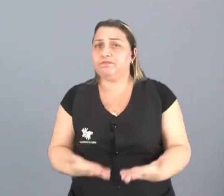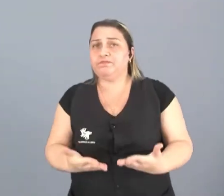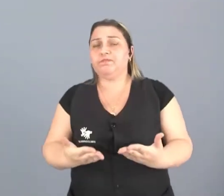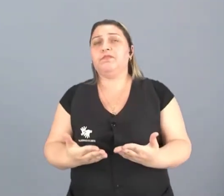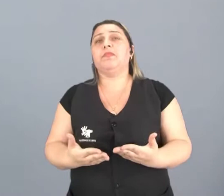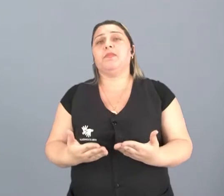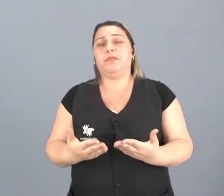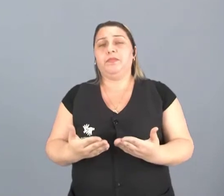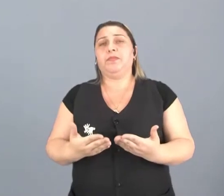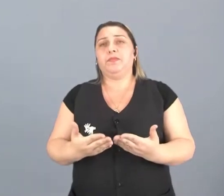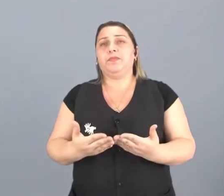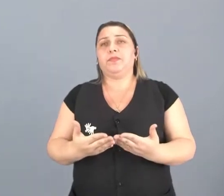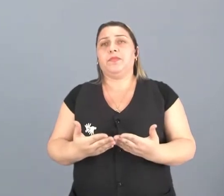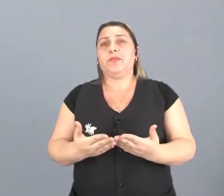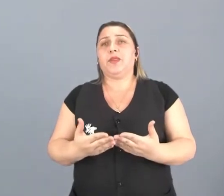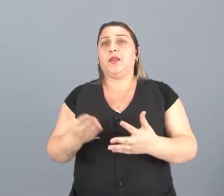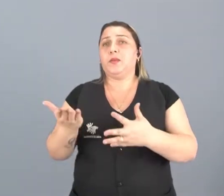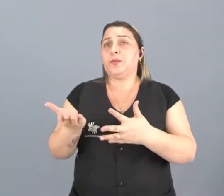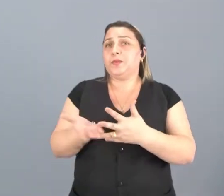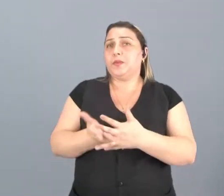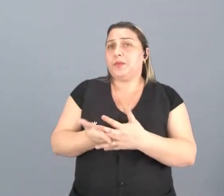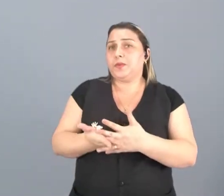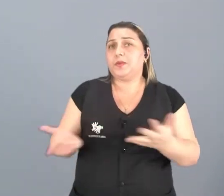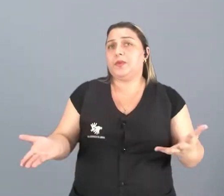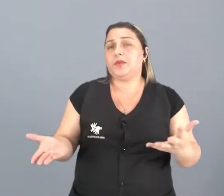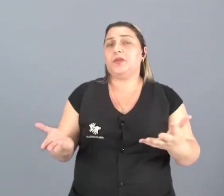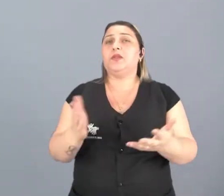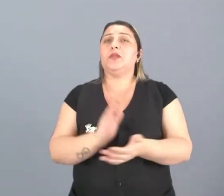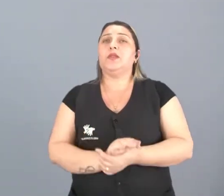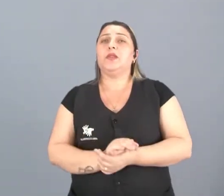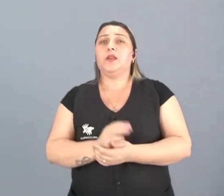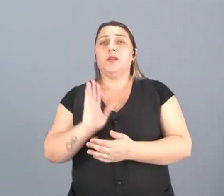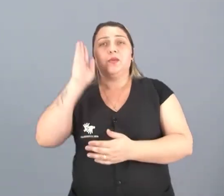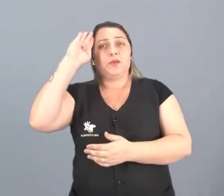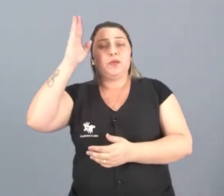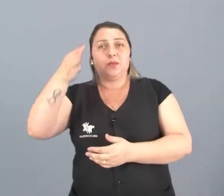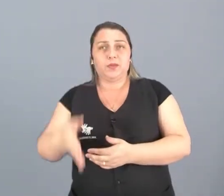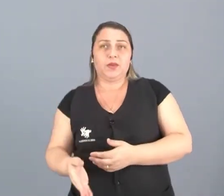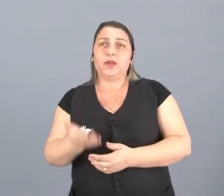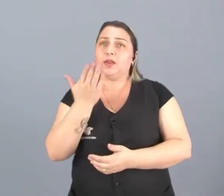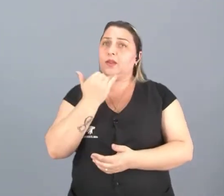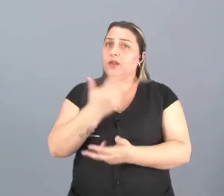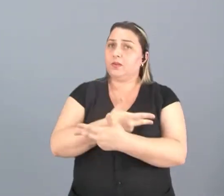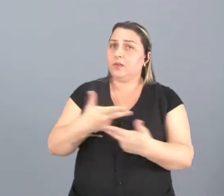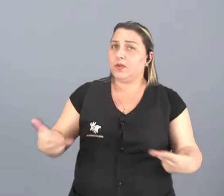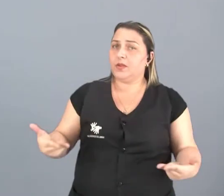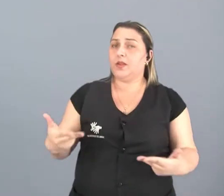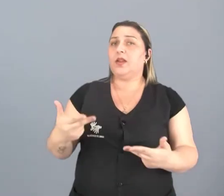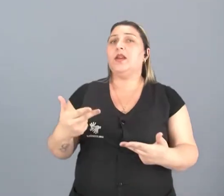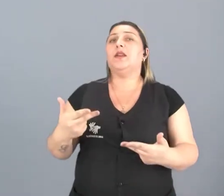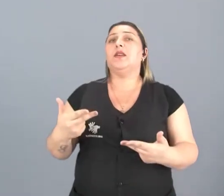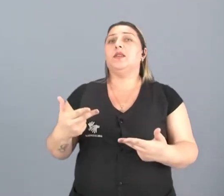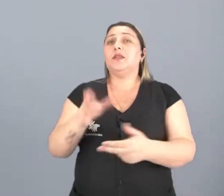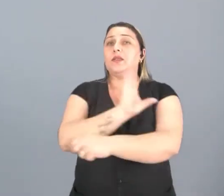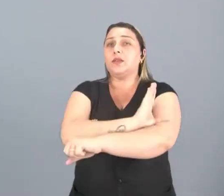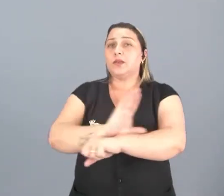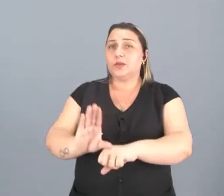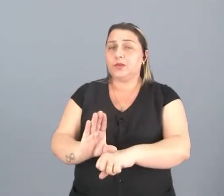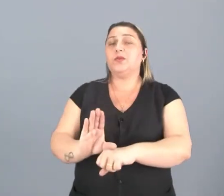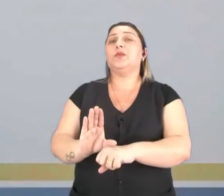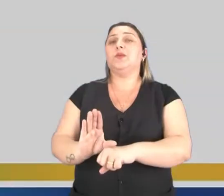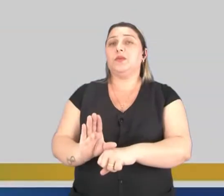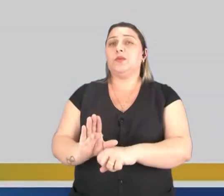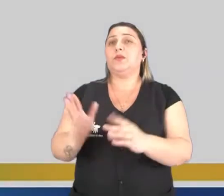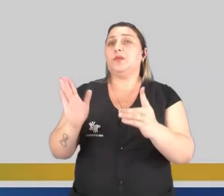com destaque para a mandioca, que é um dos principais alimentos da cultura indígena. Essa planta